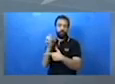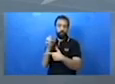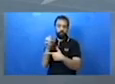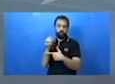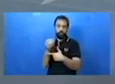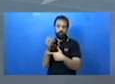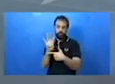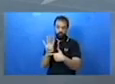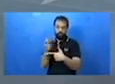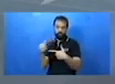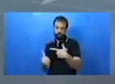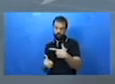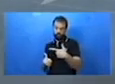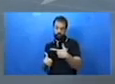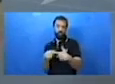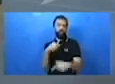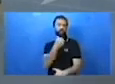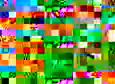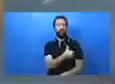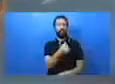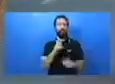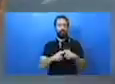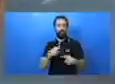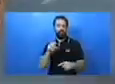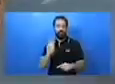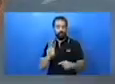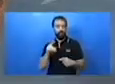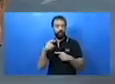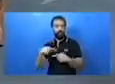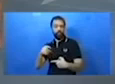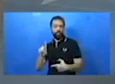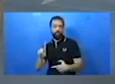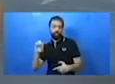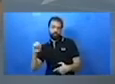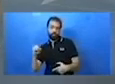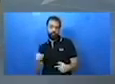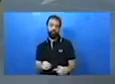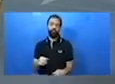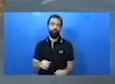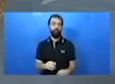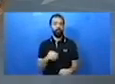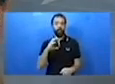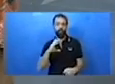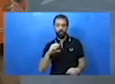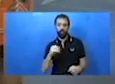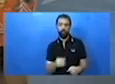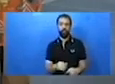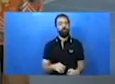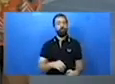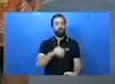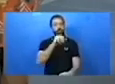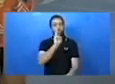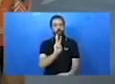3, 18. Letra C, 3/8 de 24. Pego o